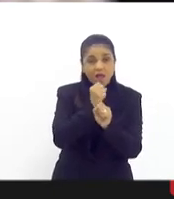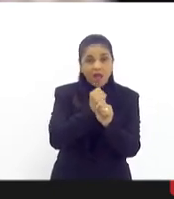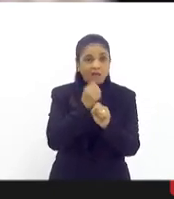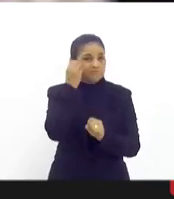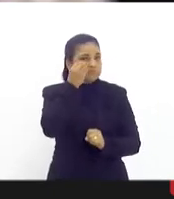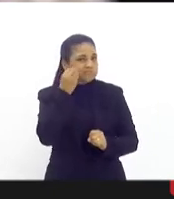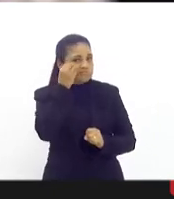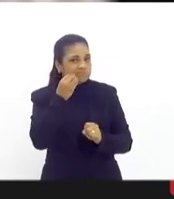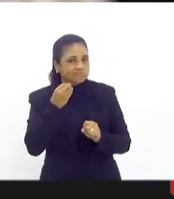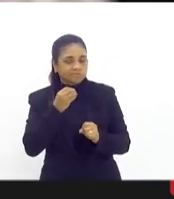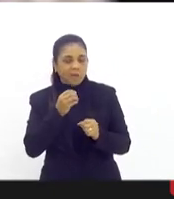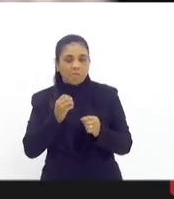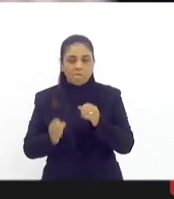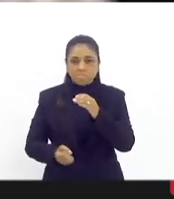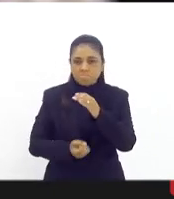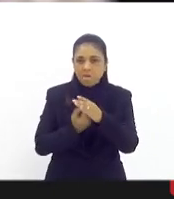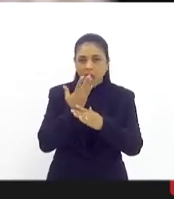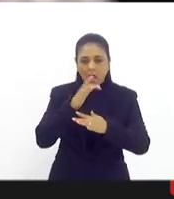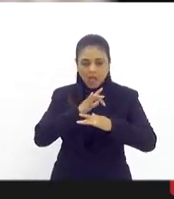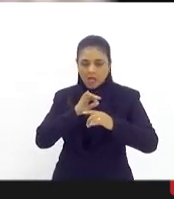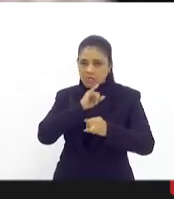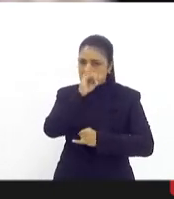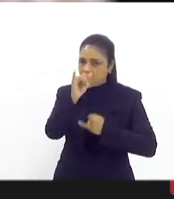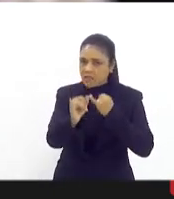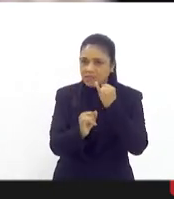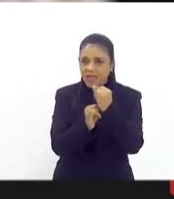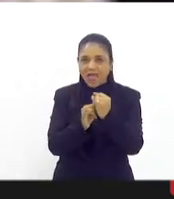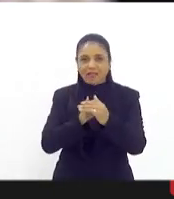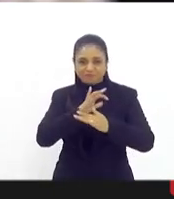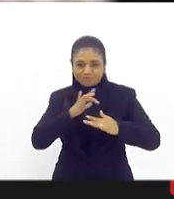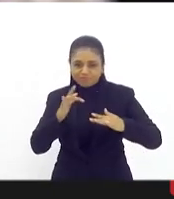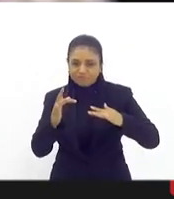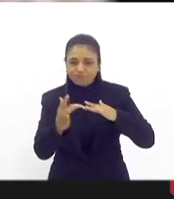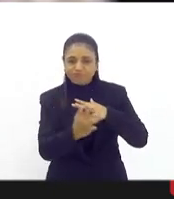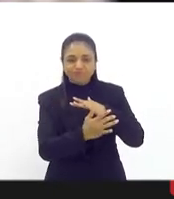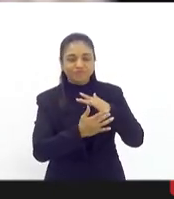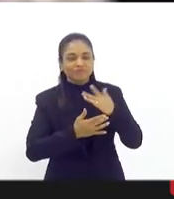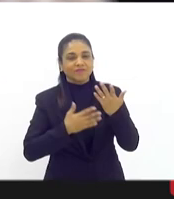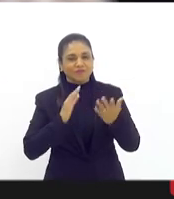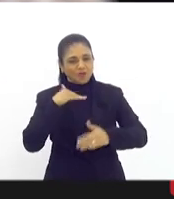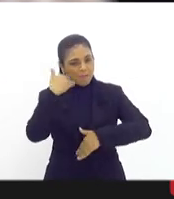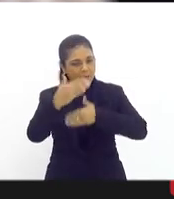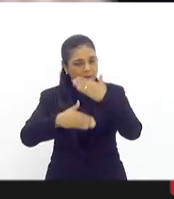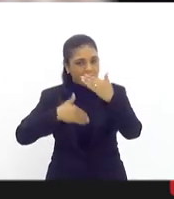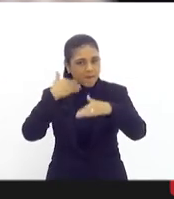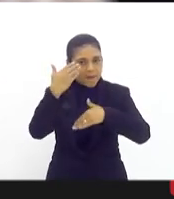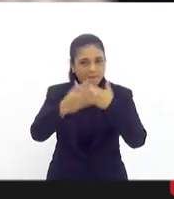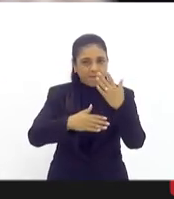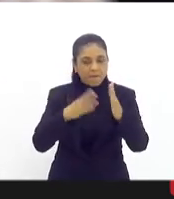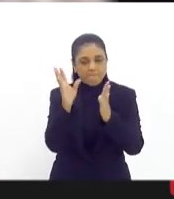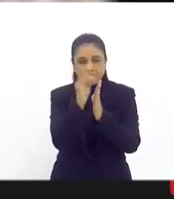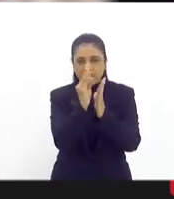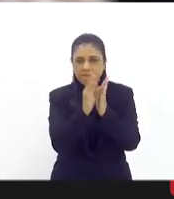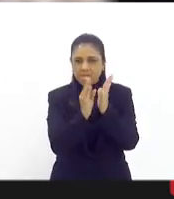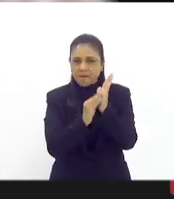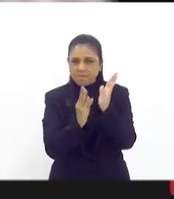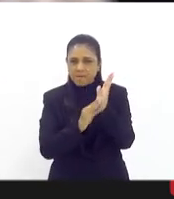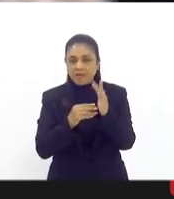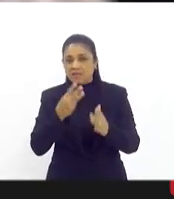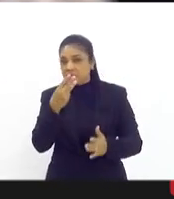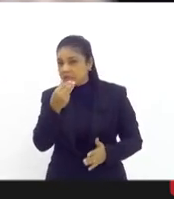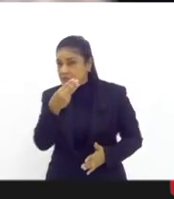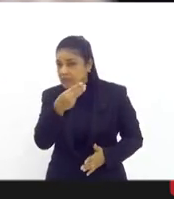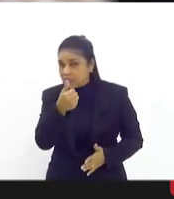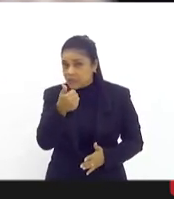internet. Já sou adolescente, né? Rompi a barreira da infância, só essa parte da minha vida de criação de conteúdo. Estou aos 13 anos, há 13